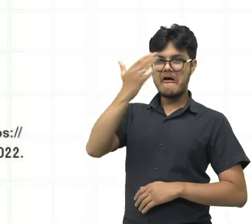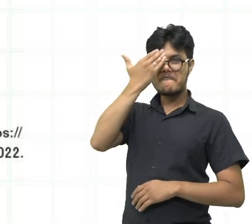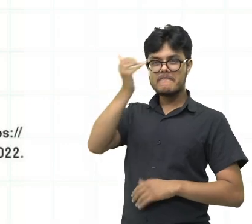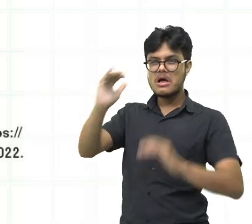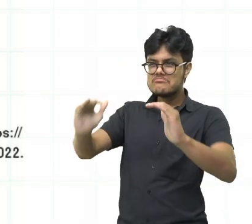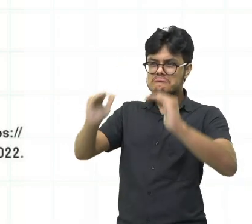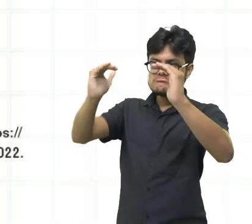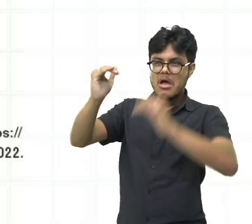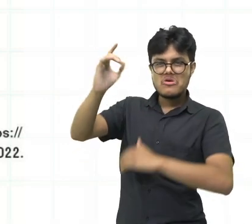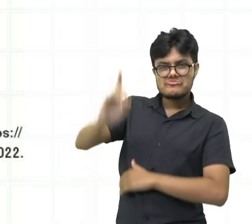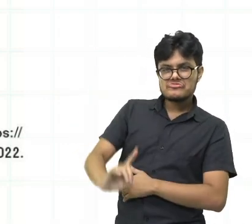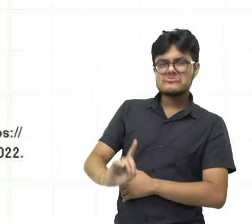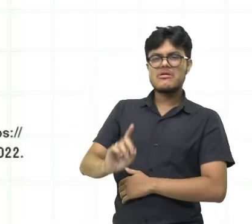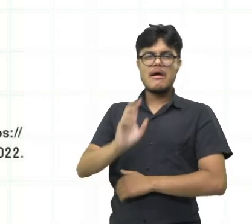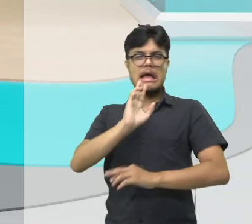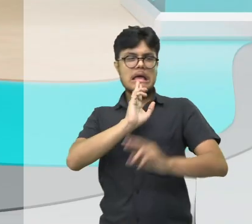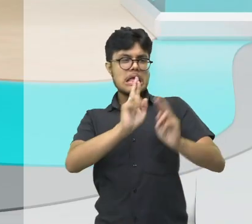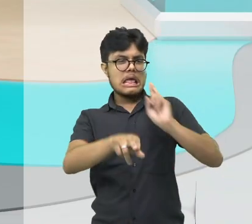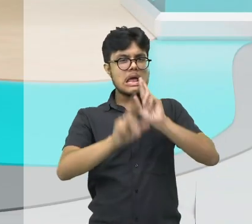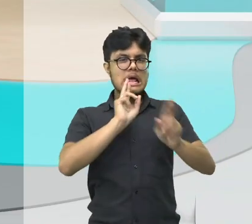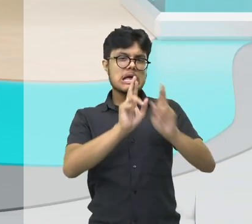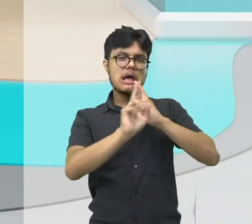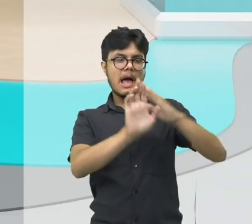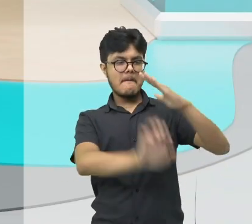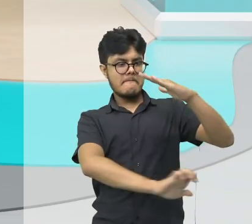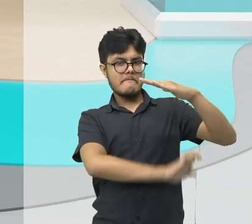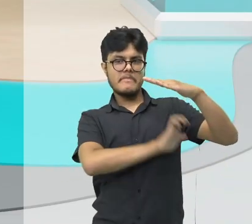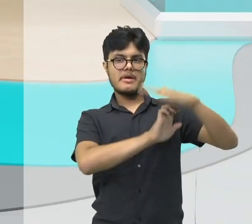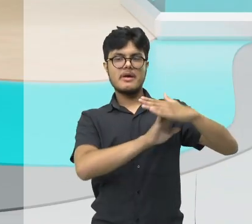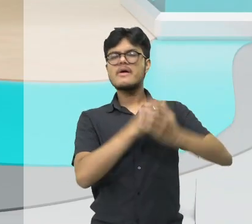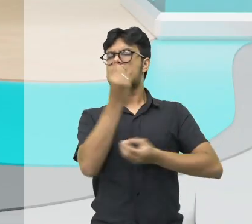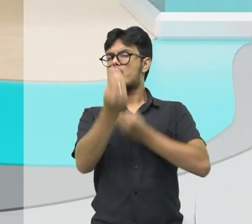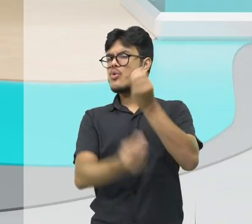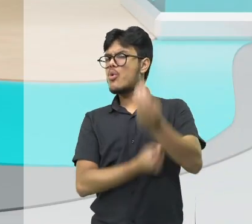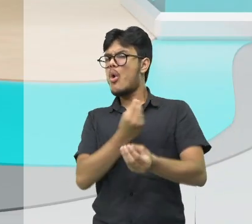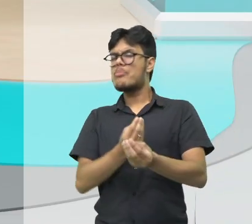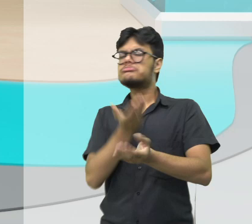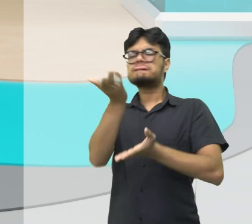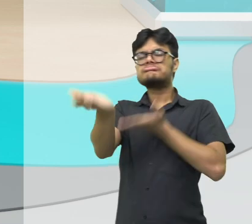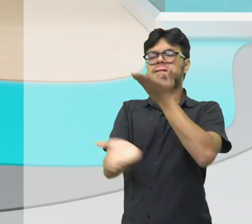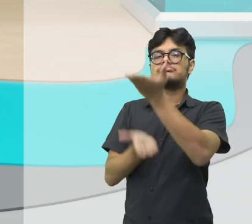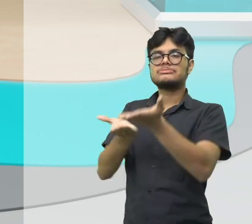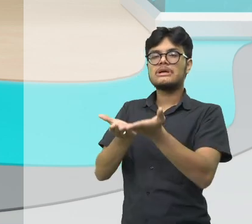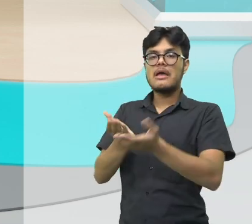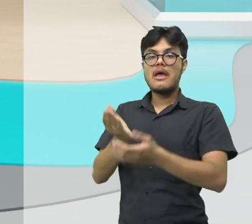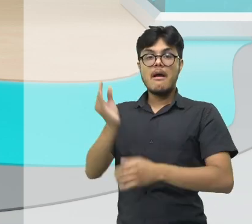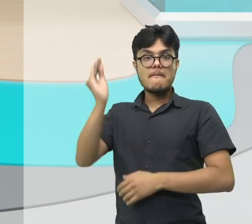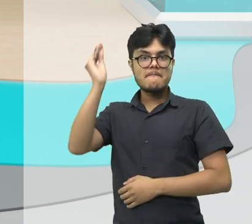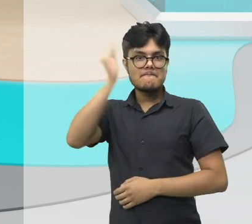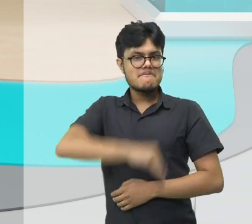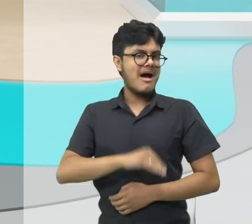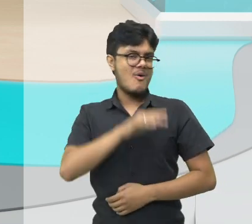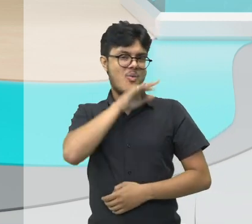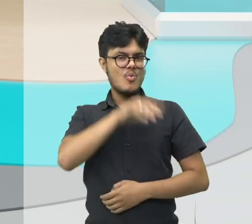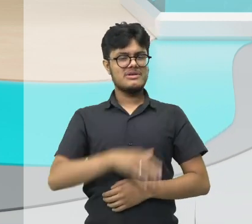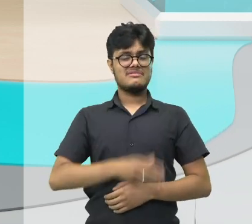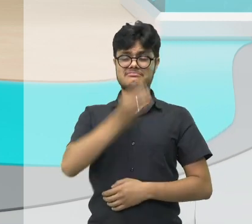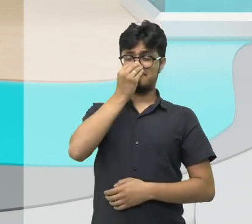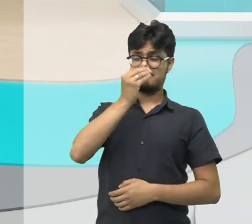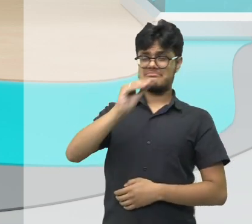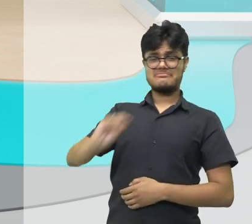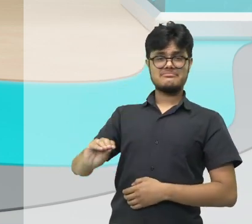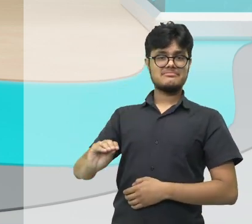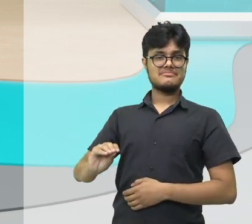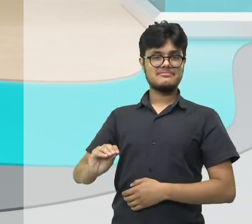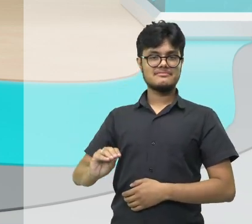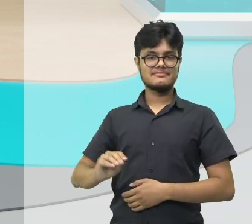foi lá e fez uma reclamação. E como é que ele foi tratado? maltratado no caso, né? Ele foi